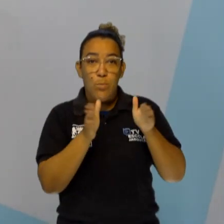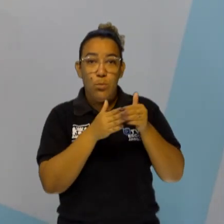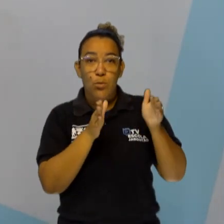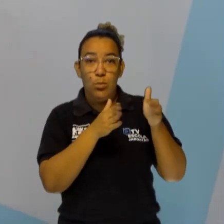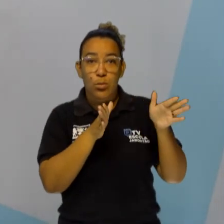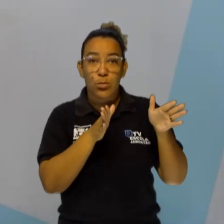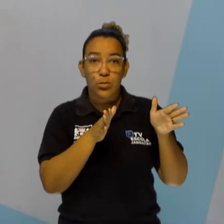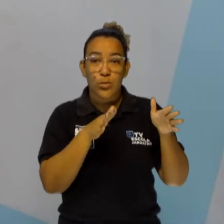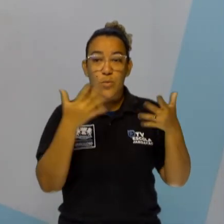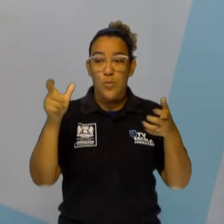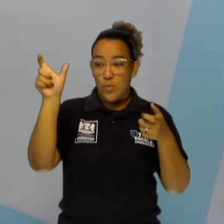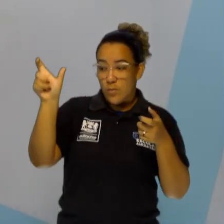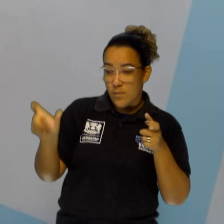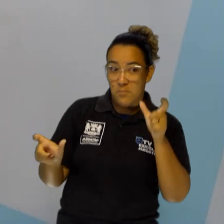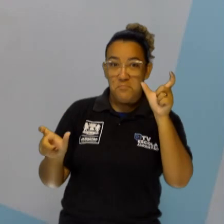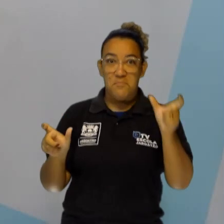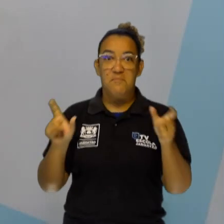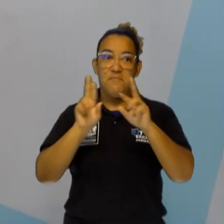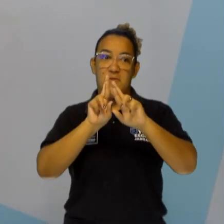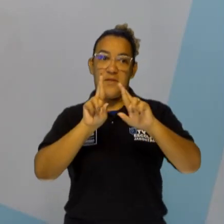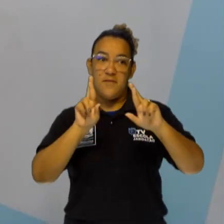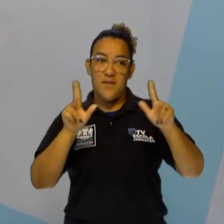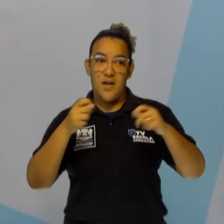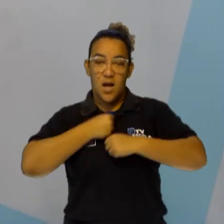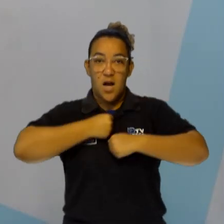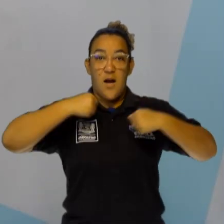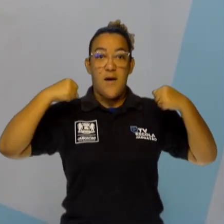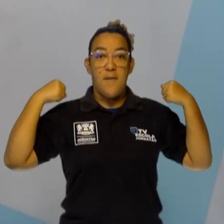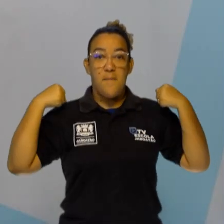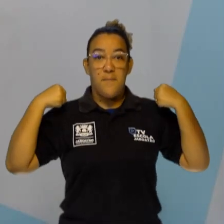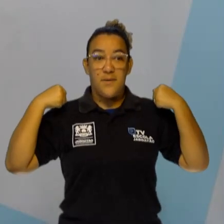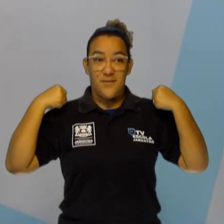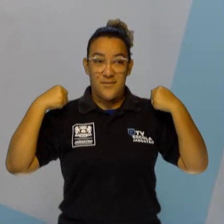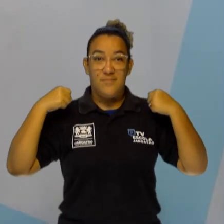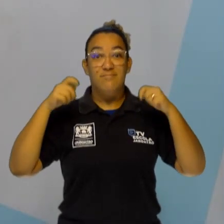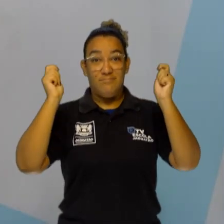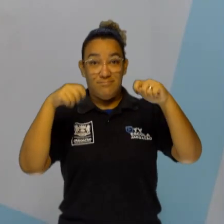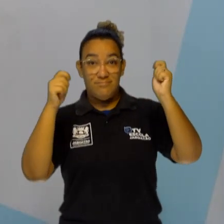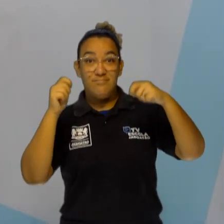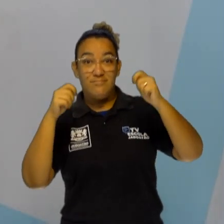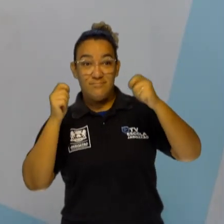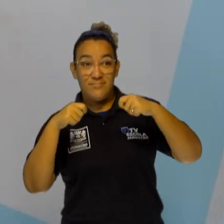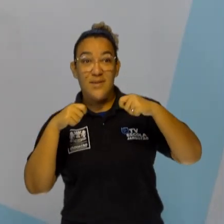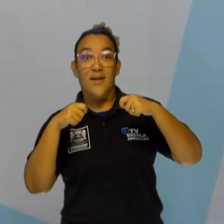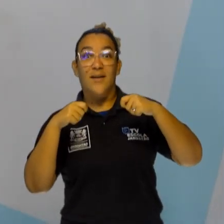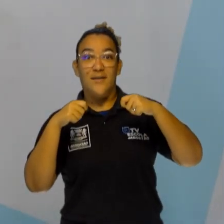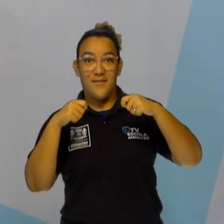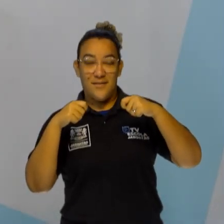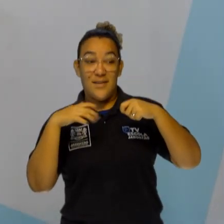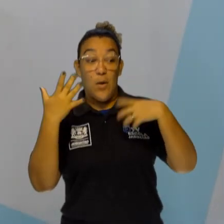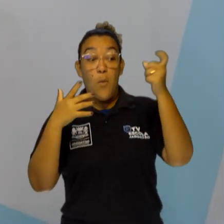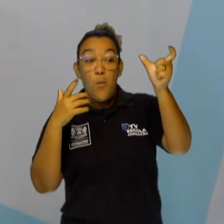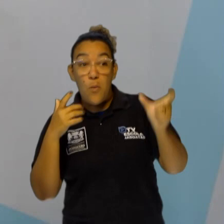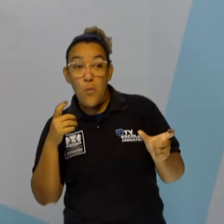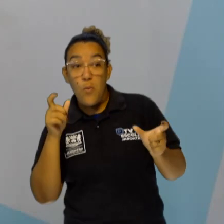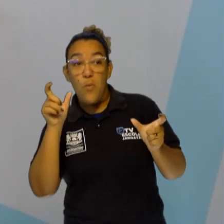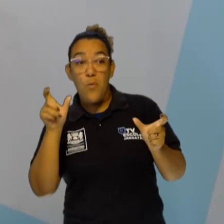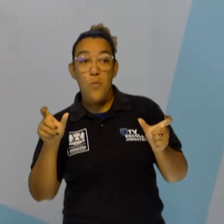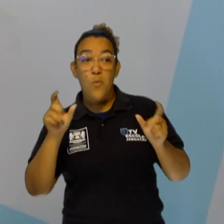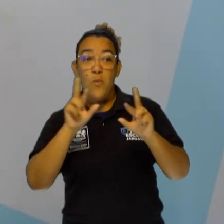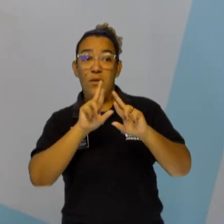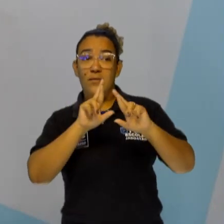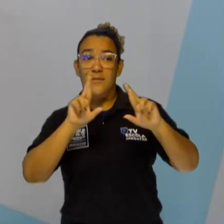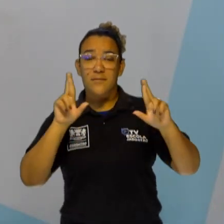inteira. Esse garotinho aqui está sem camisa, dá para ver a marca dele, né, do umbigo, enquanto aqui nós temos um outro garoto que utiliza